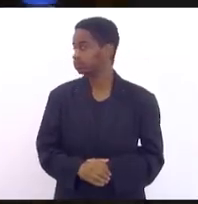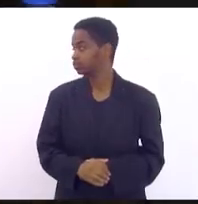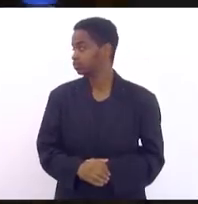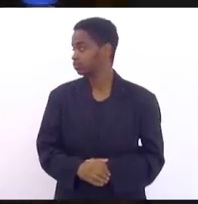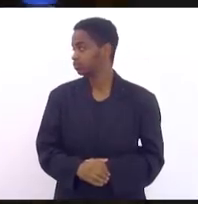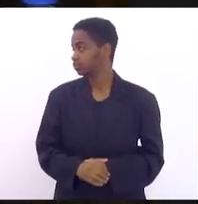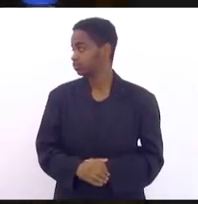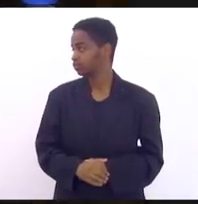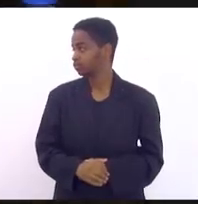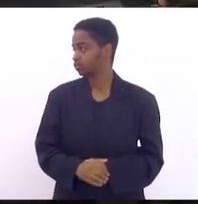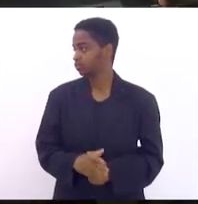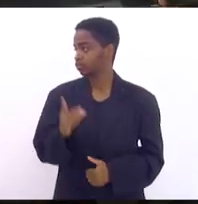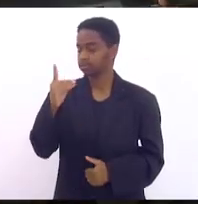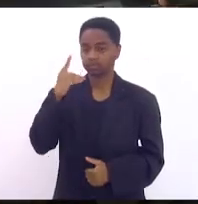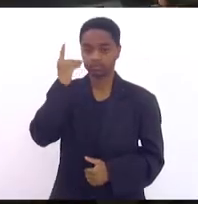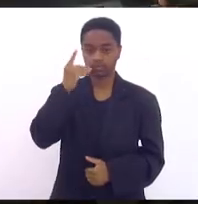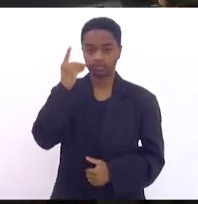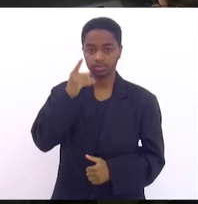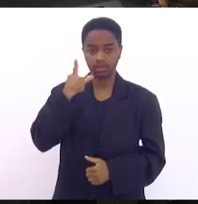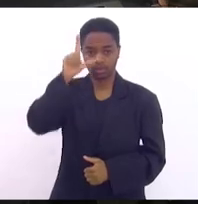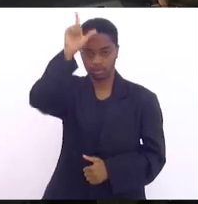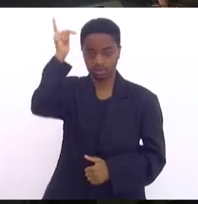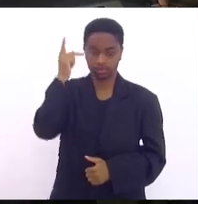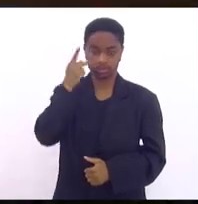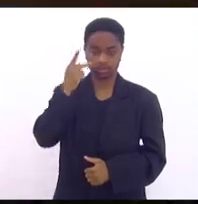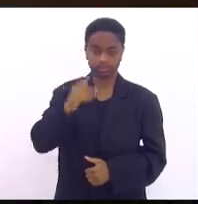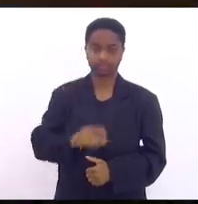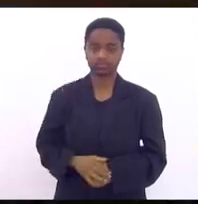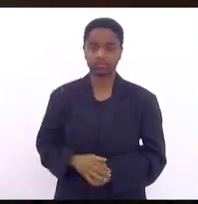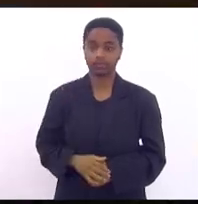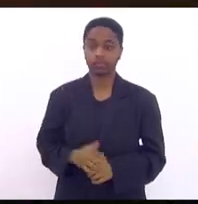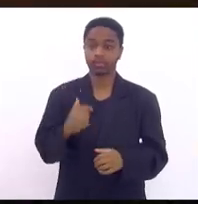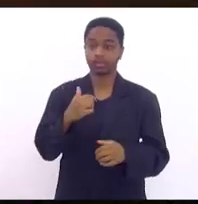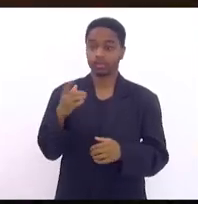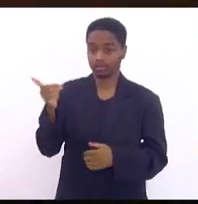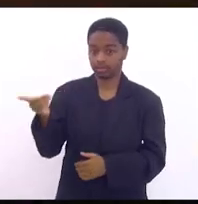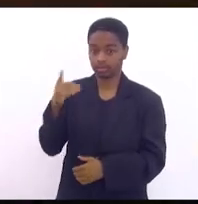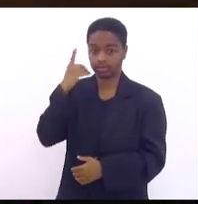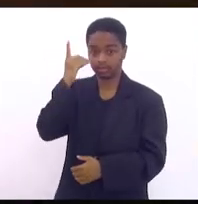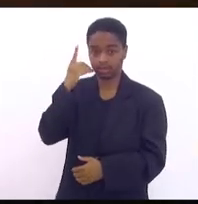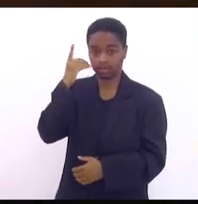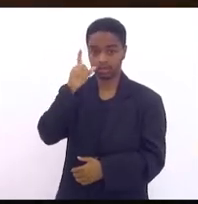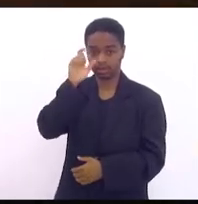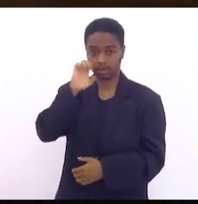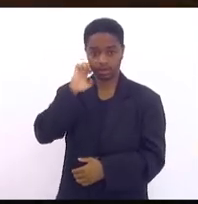Deputado Luiz Paulo, por favor. Deputada Élica, eu gostaria que Vossa Excelência